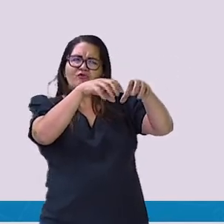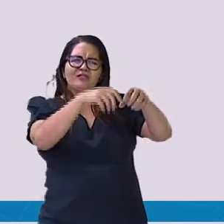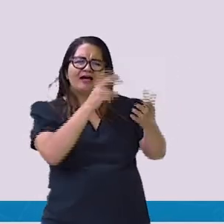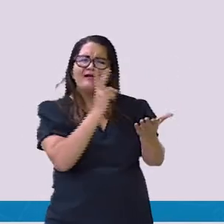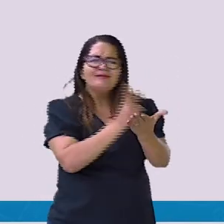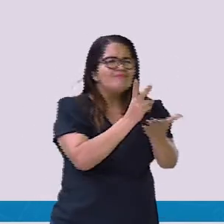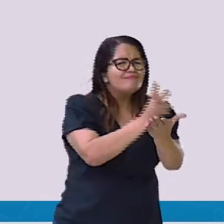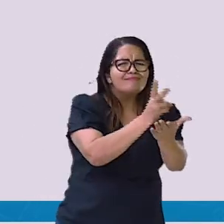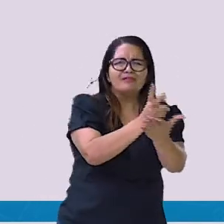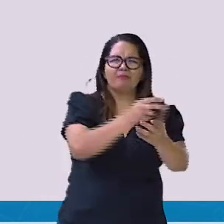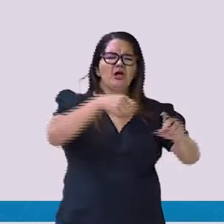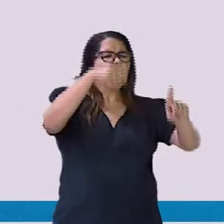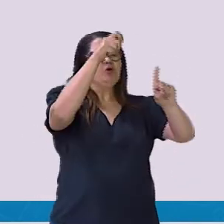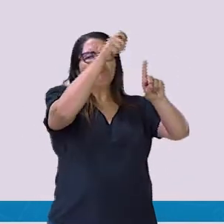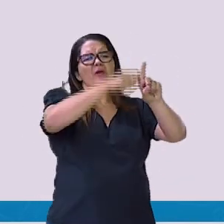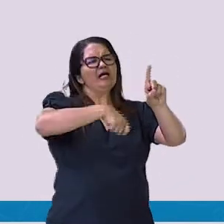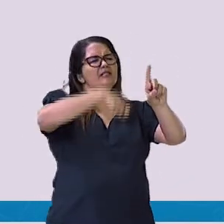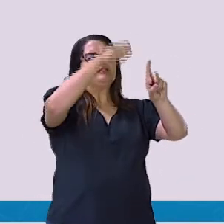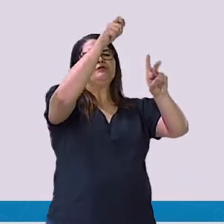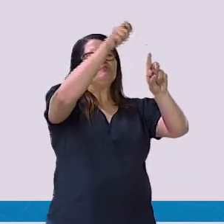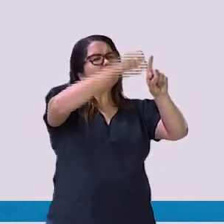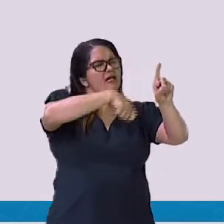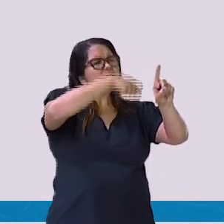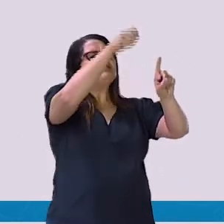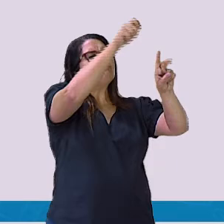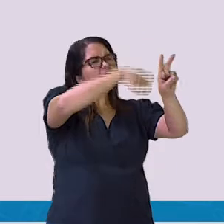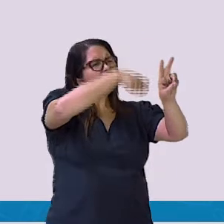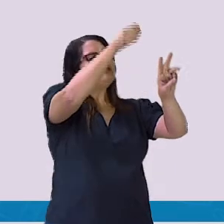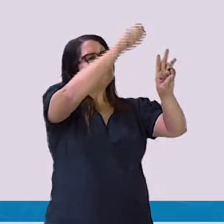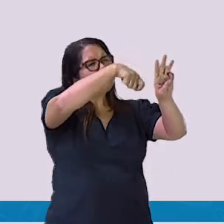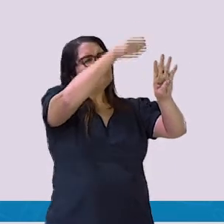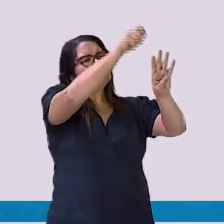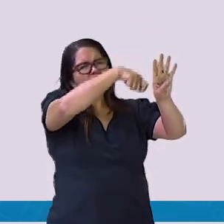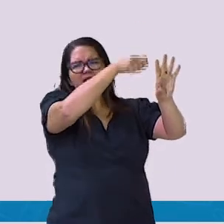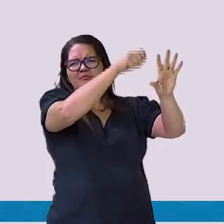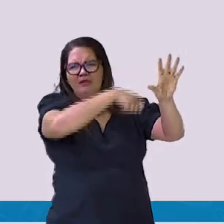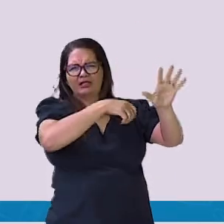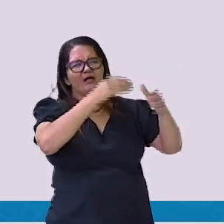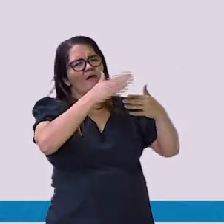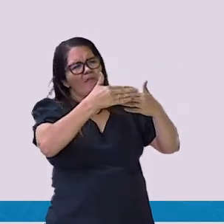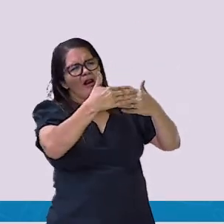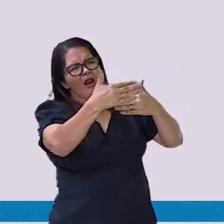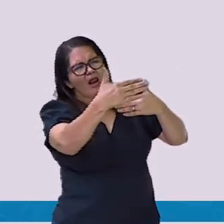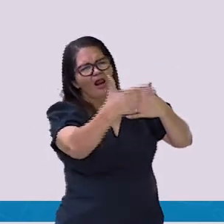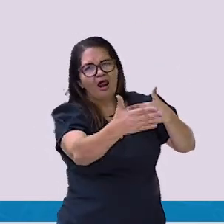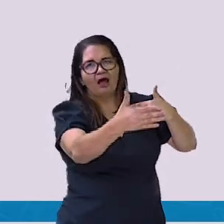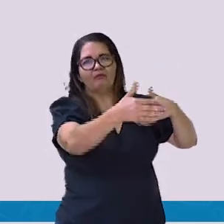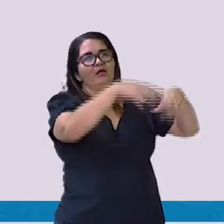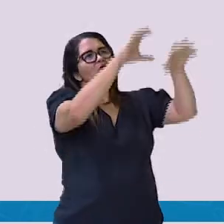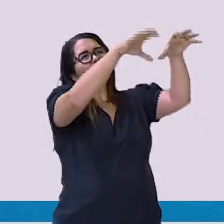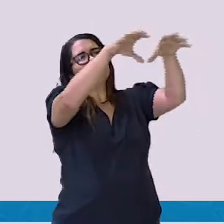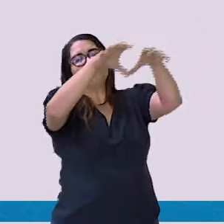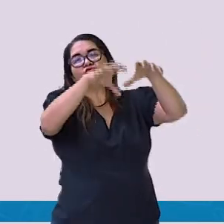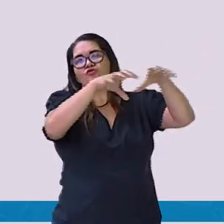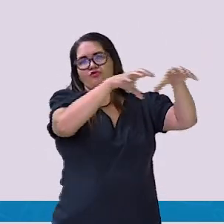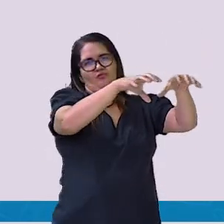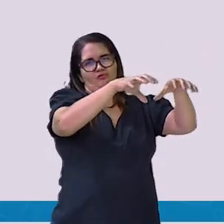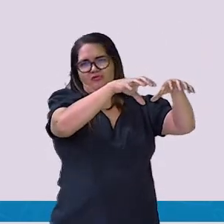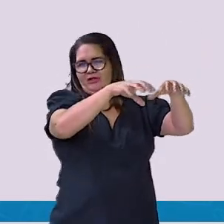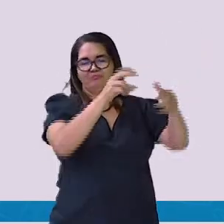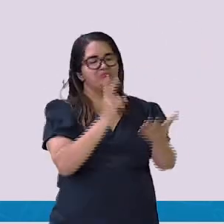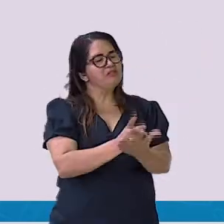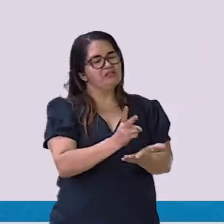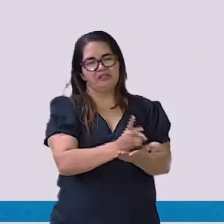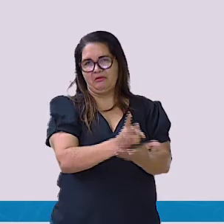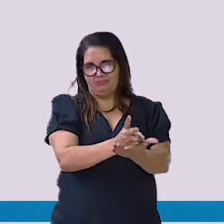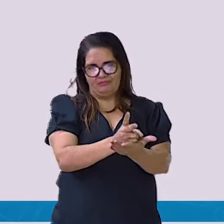É claro que o texto aqui foi bem colocado, chuvas distribuídas por todos os meses, chove o